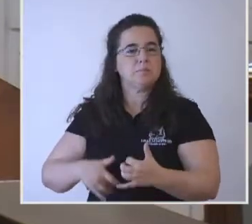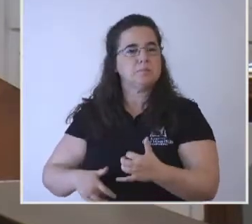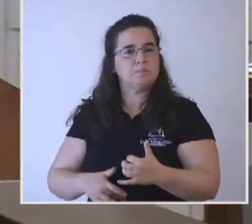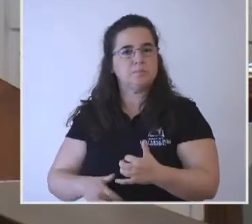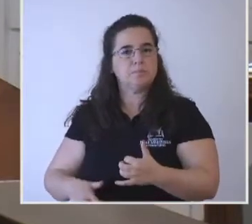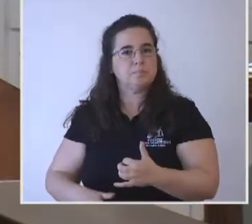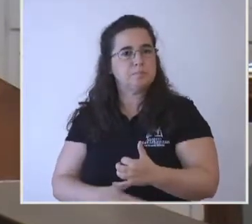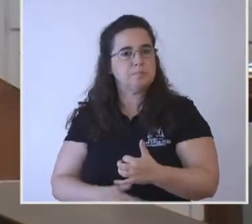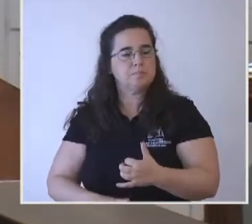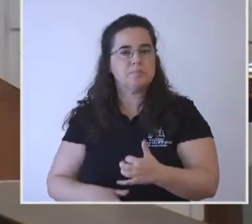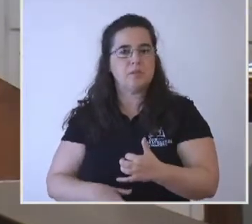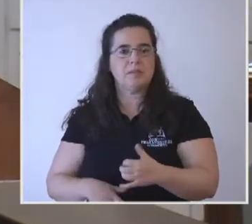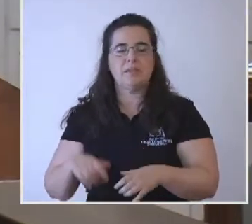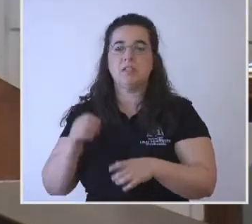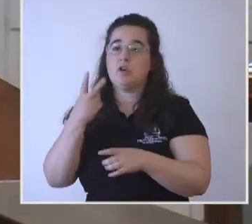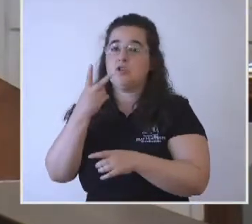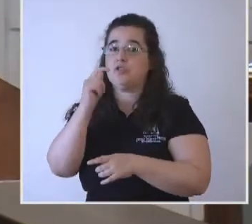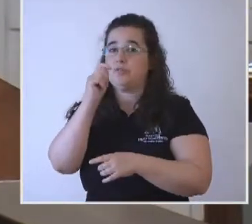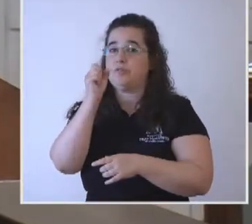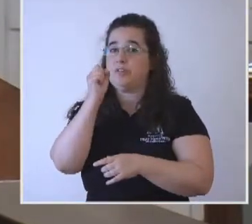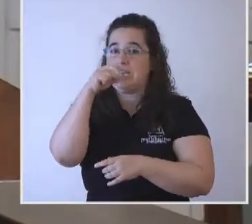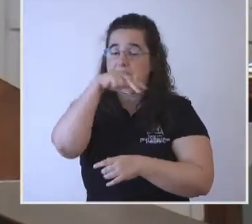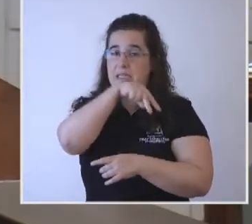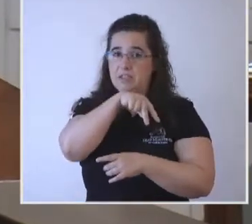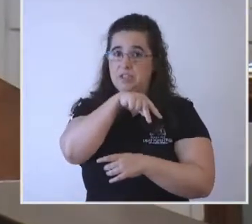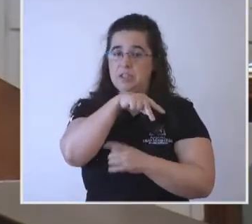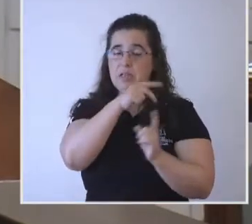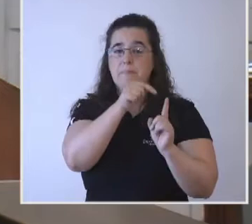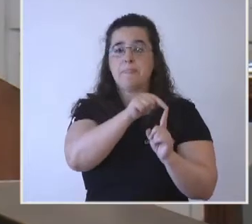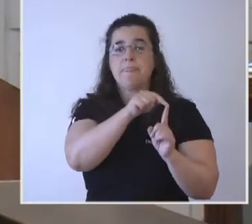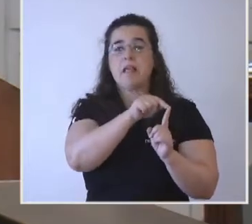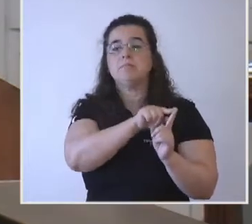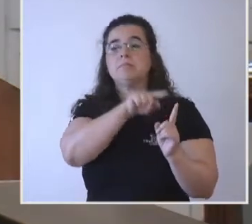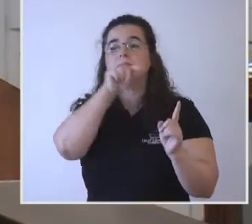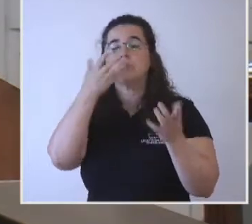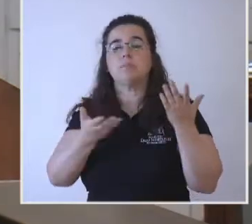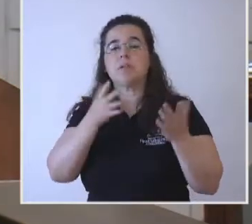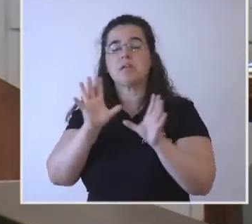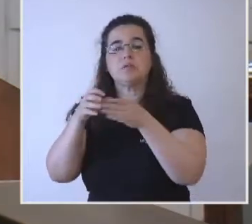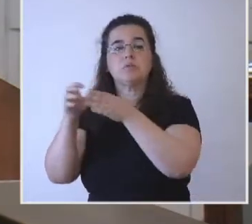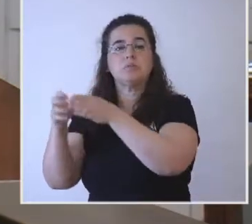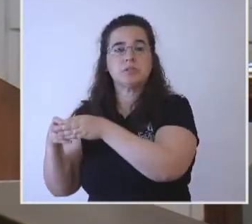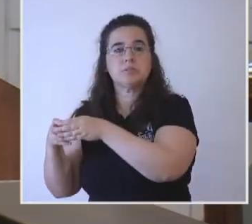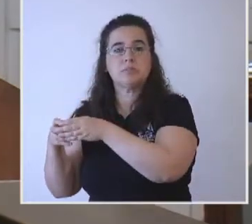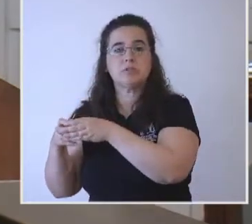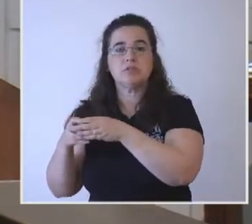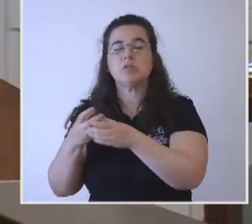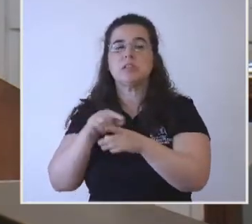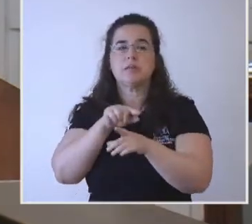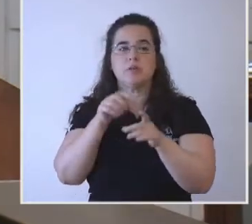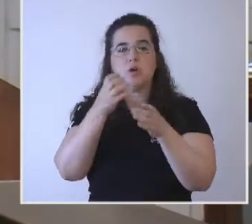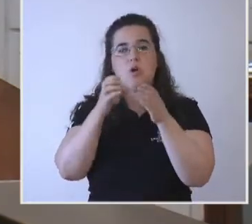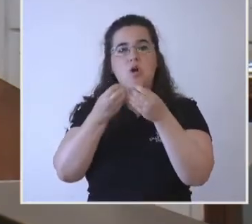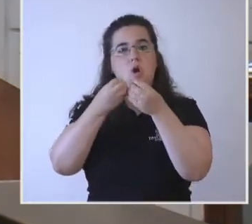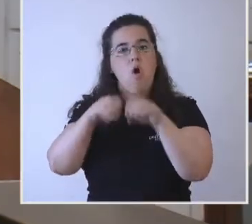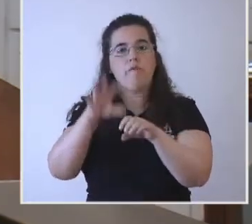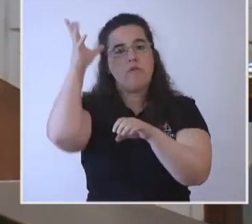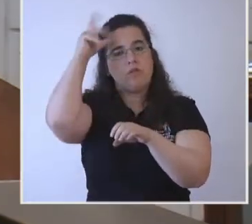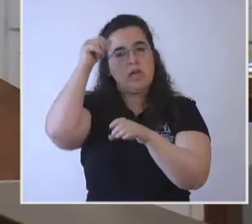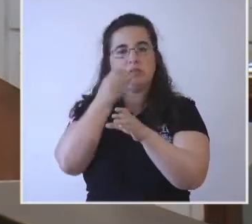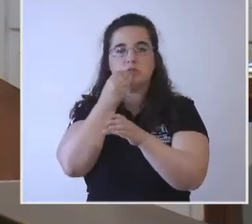E os veganos e os pesco-vegetarianos conseguem melhores resultados no cômputo geral do que os ovo-lacto-vegetarianos.